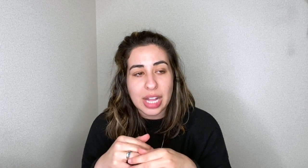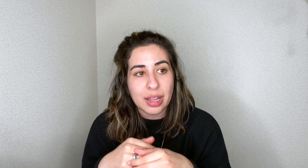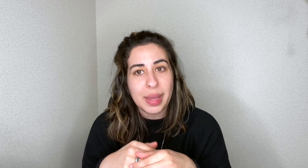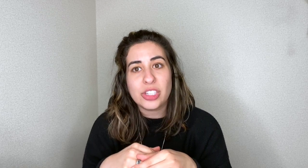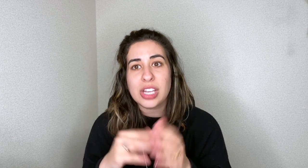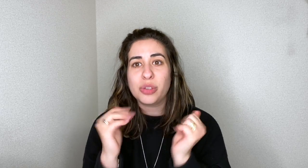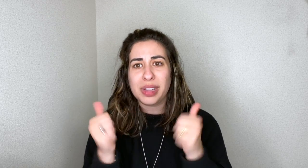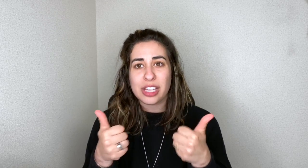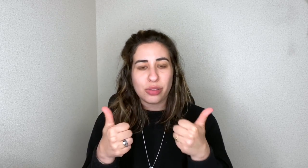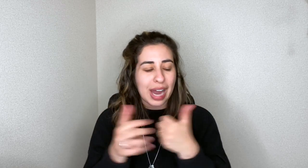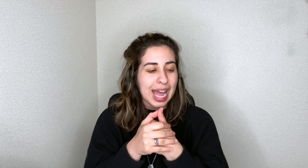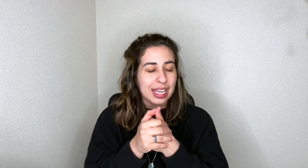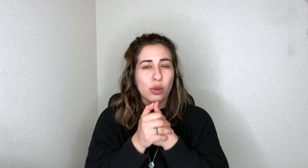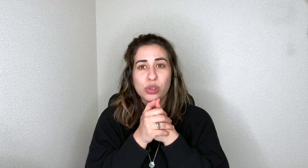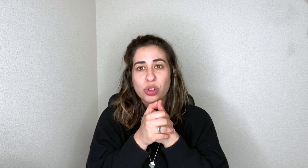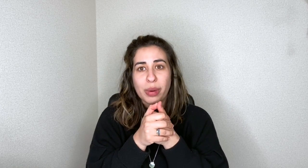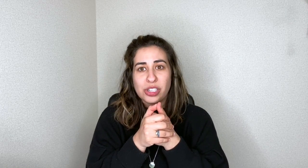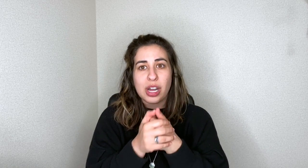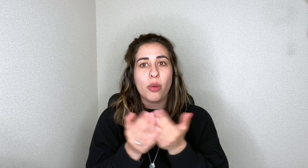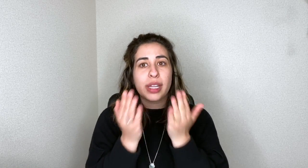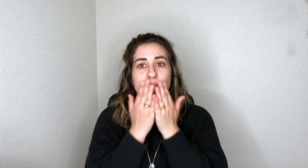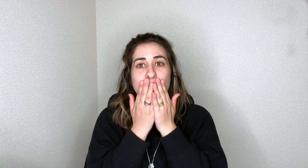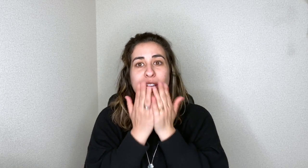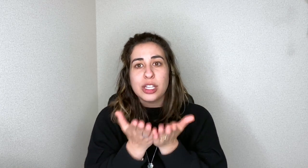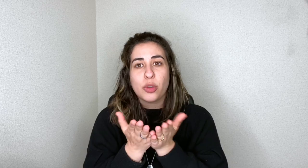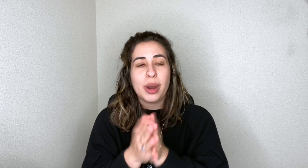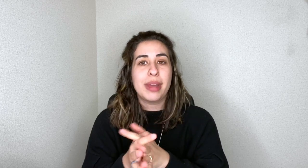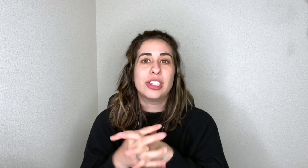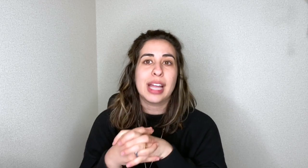canal do Sechat também. Gente, me deixa o like, curte, compartilha,